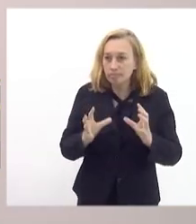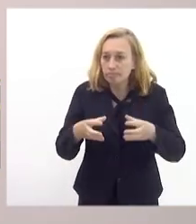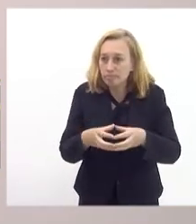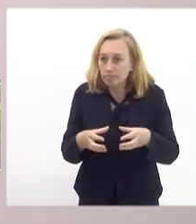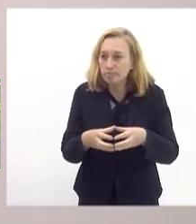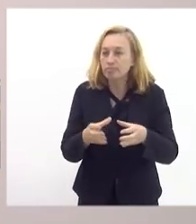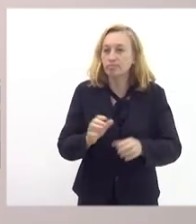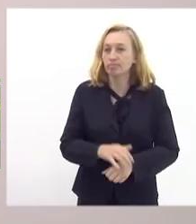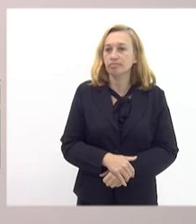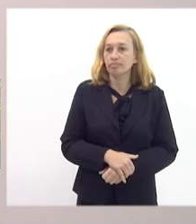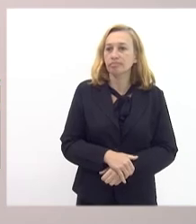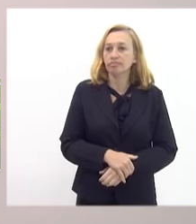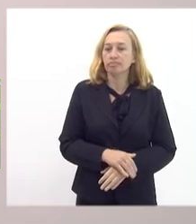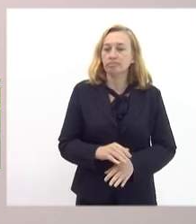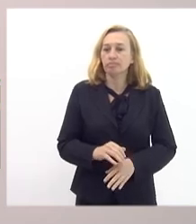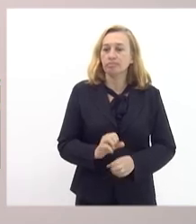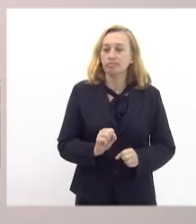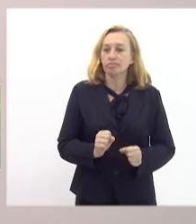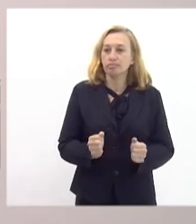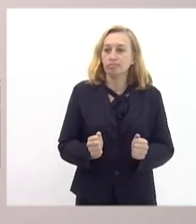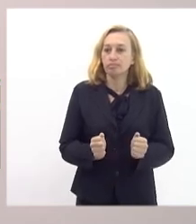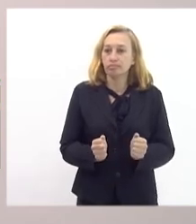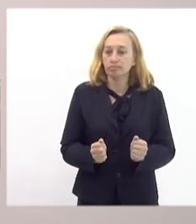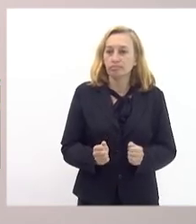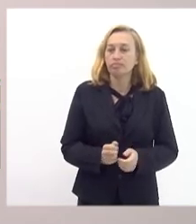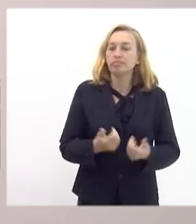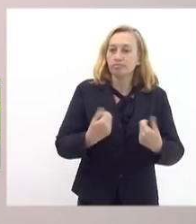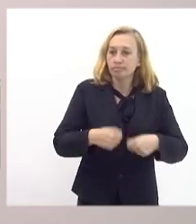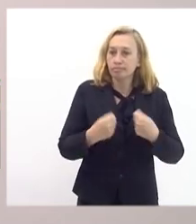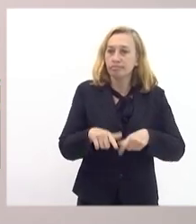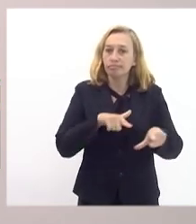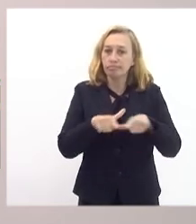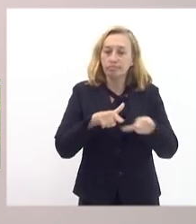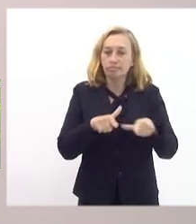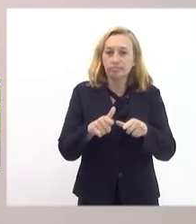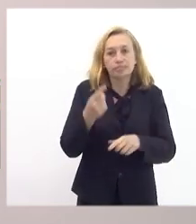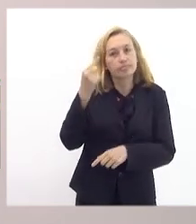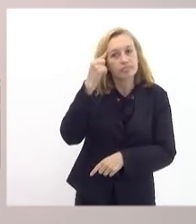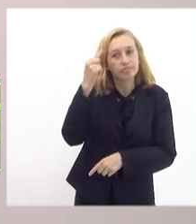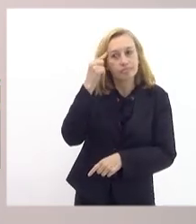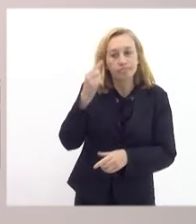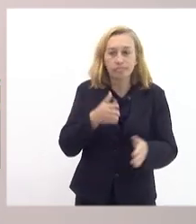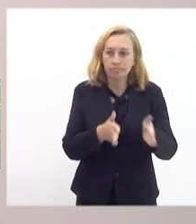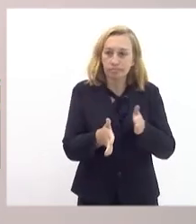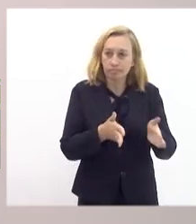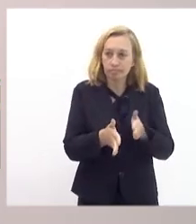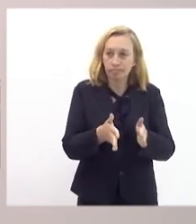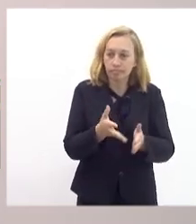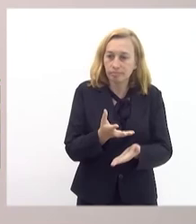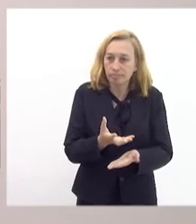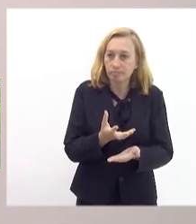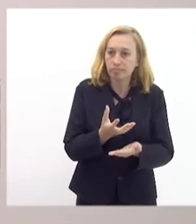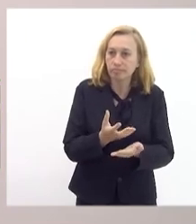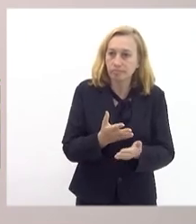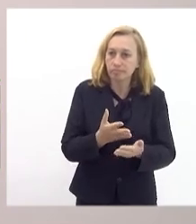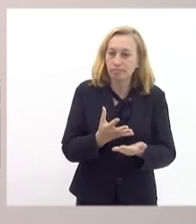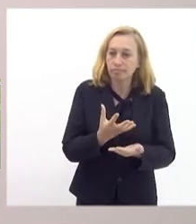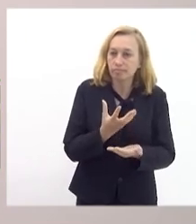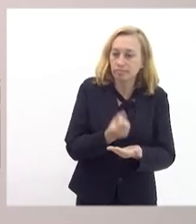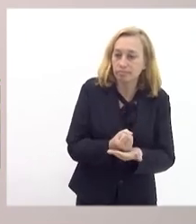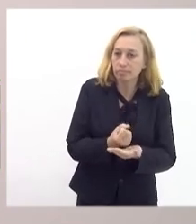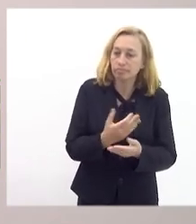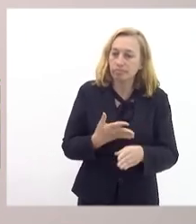reservatório já estão cheios está tudo resolvido não a gente precisa sempre trabalhar pensando no período seco que vai chegar e